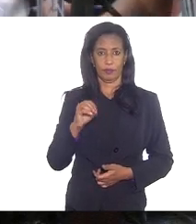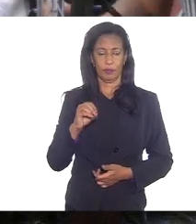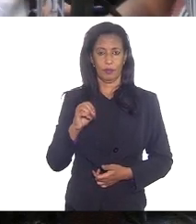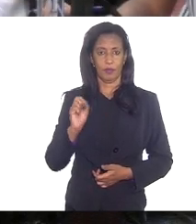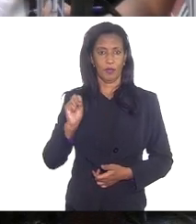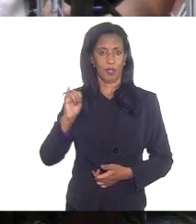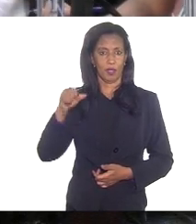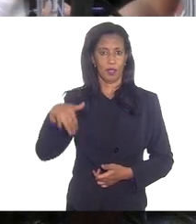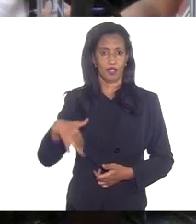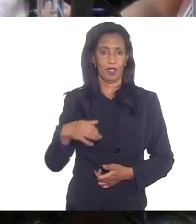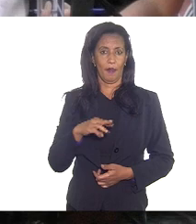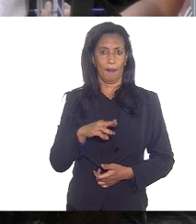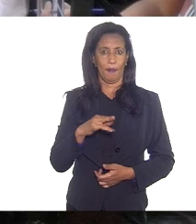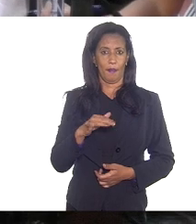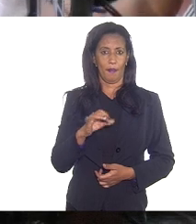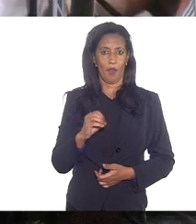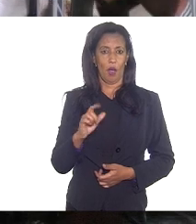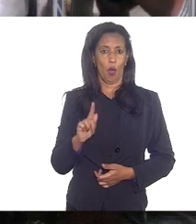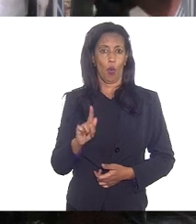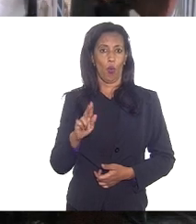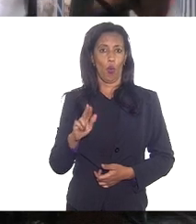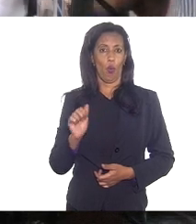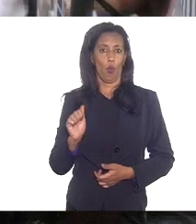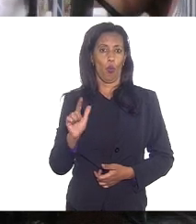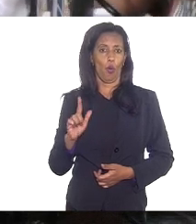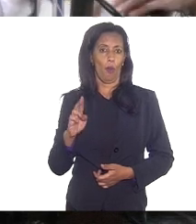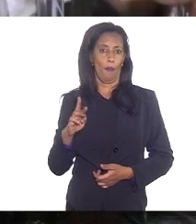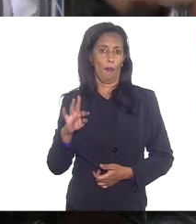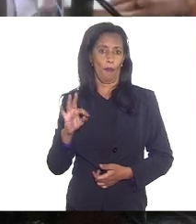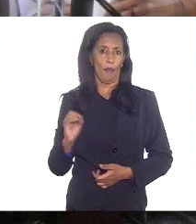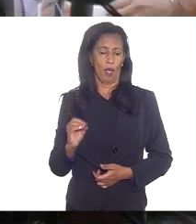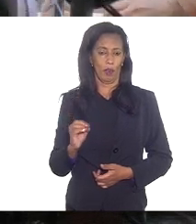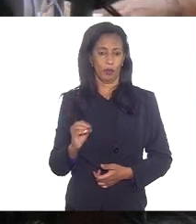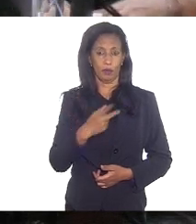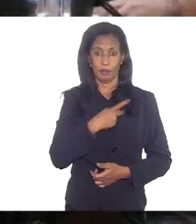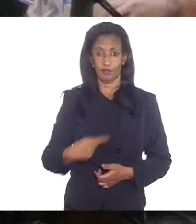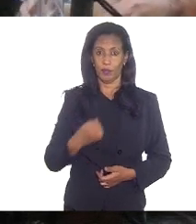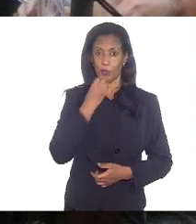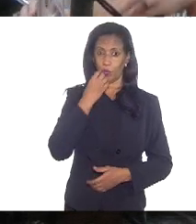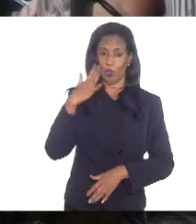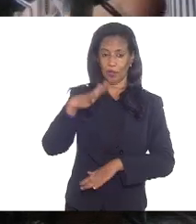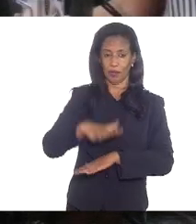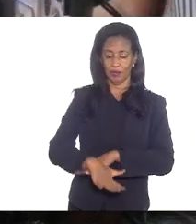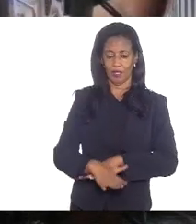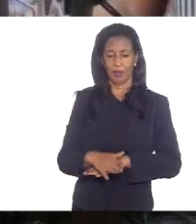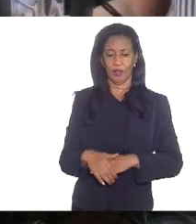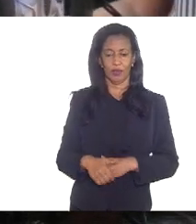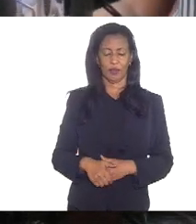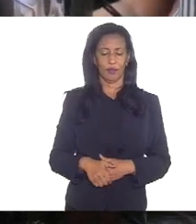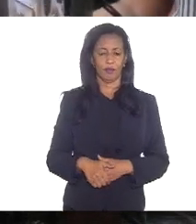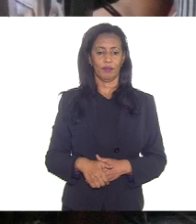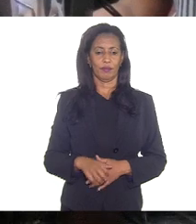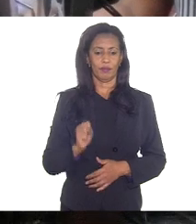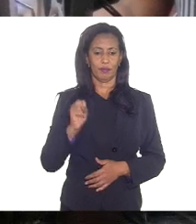votou sim. Deputado Márcio Gualberto. Presidente, boa tarde. Boa tarde. Me ouve agora?